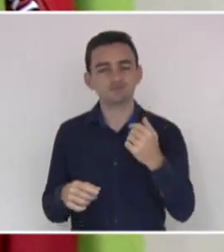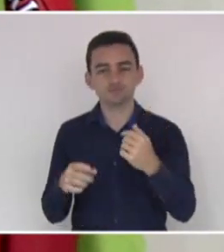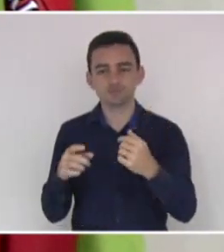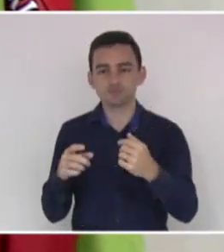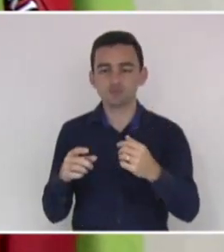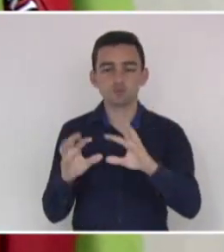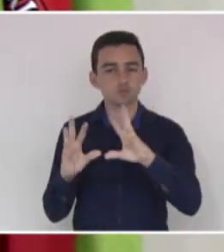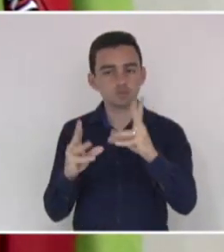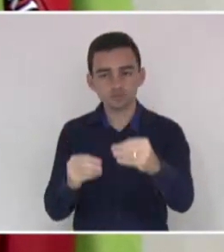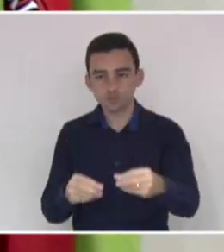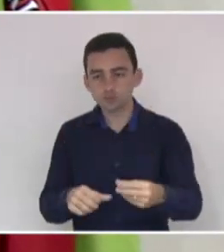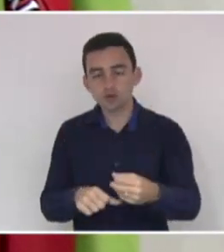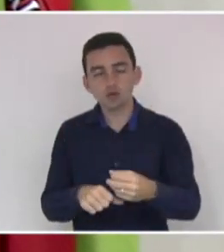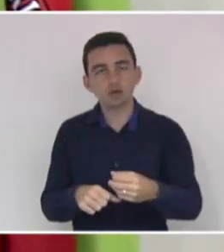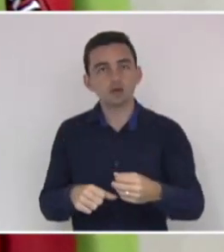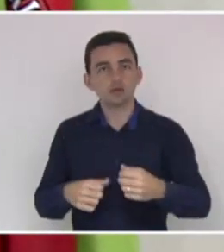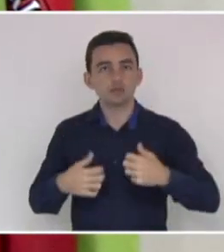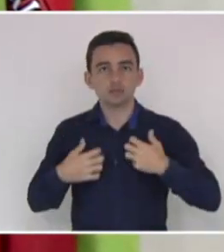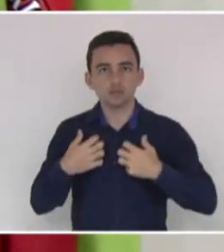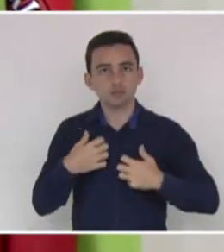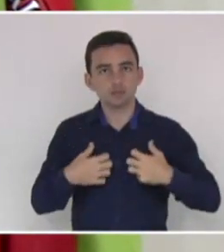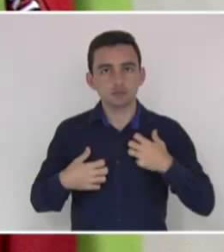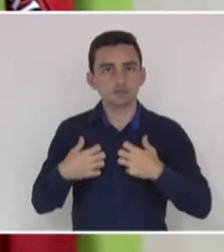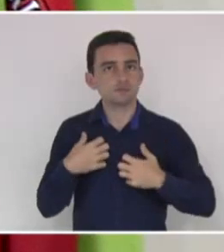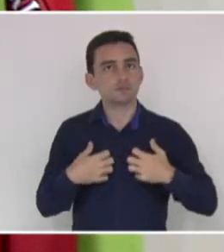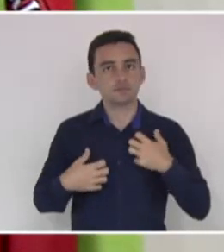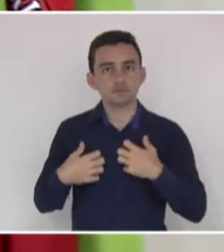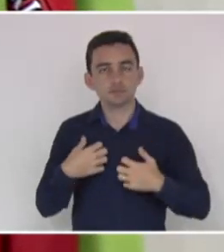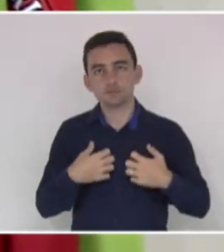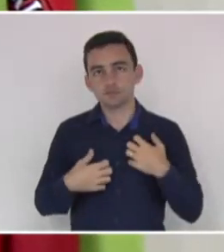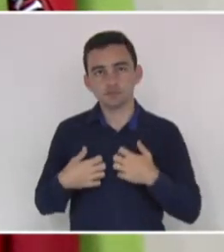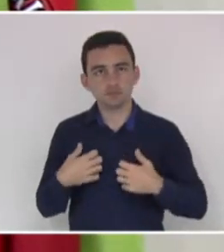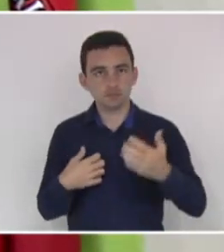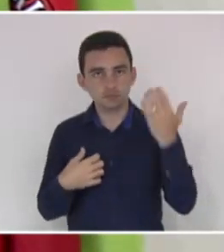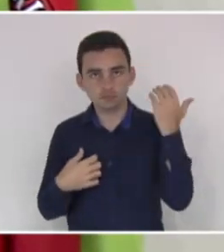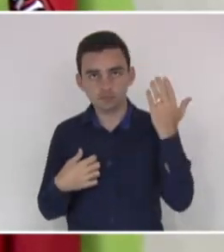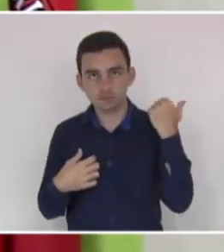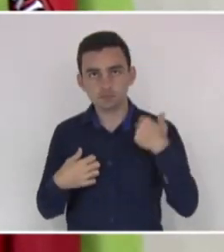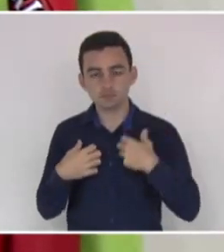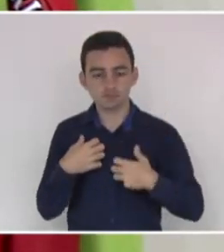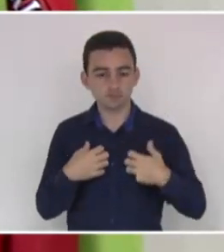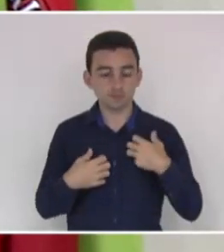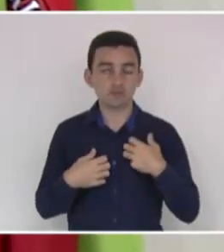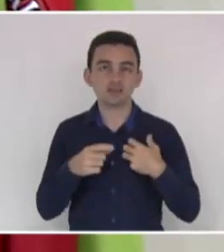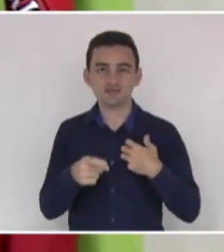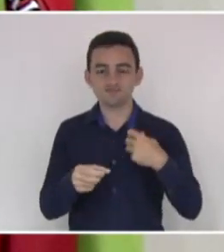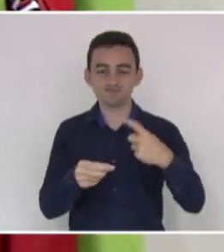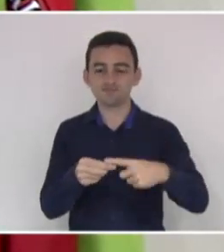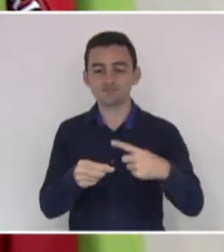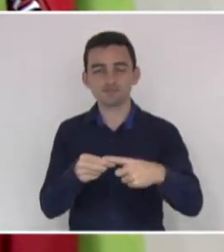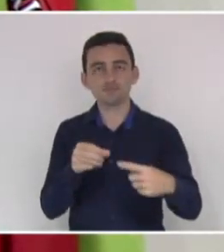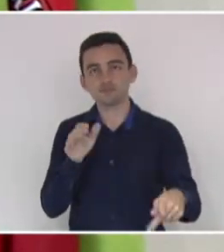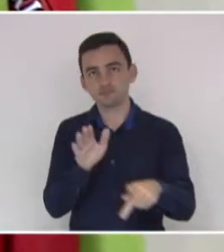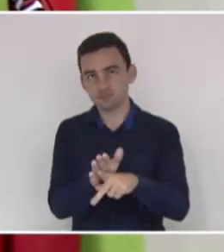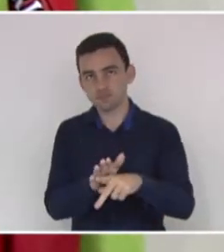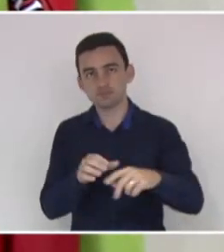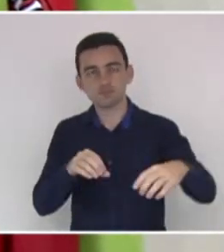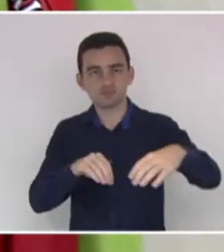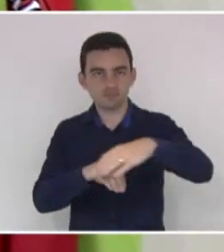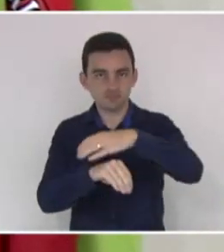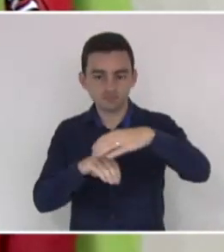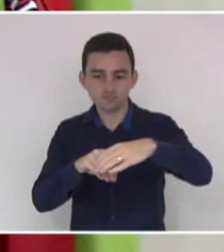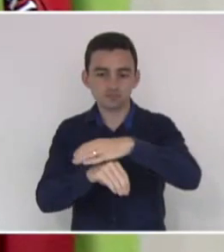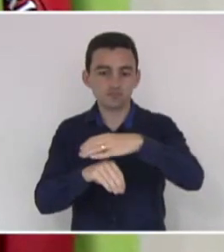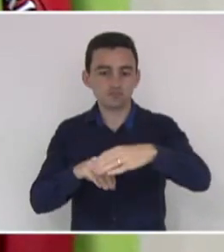uma cidade, de um povo trabalhador, a cidade da indústria do calçado, que é uma referência para